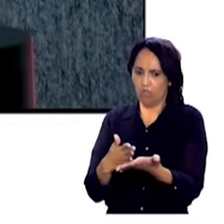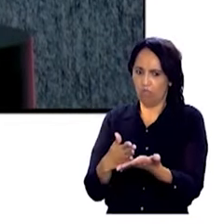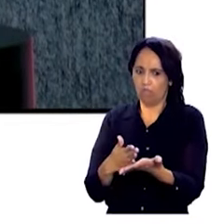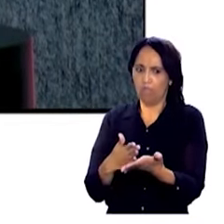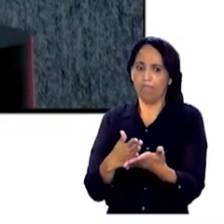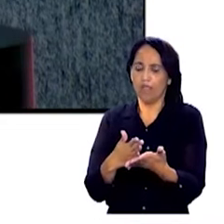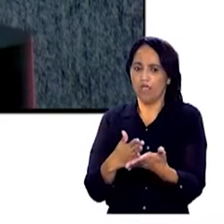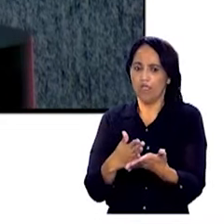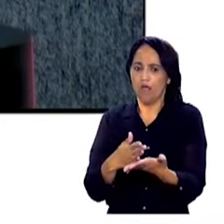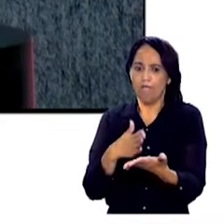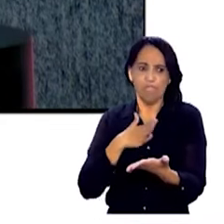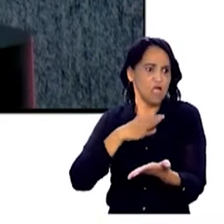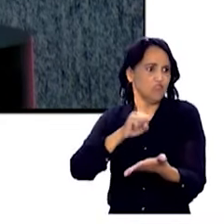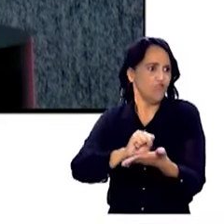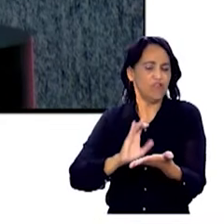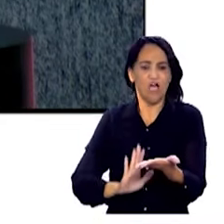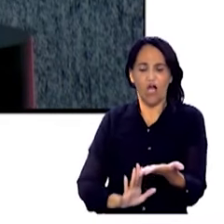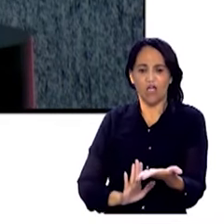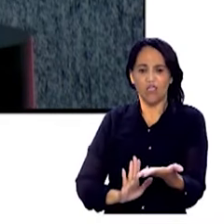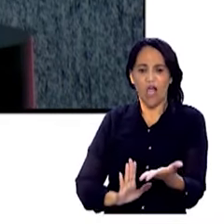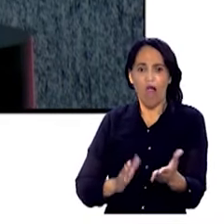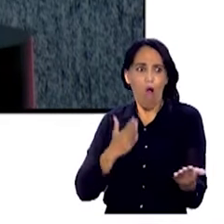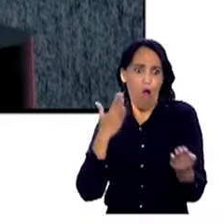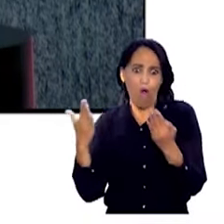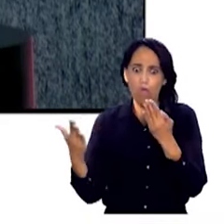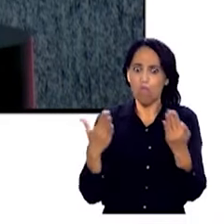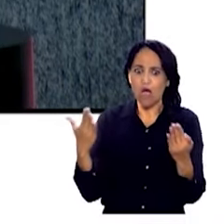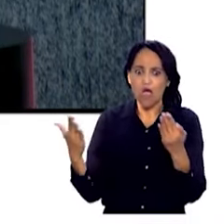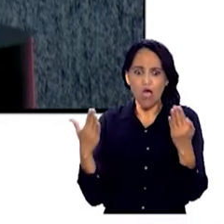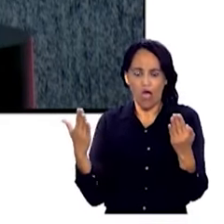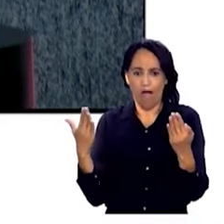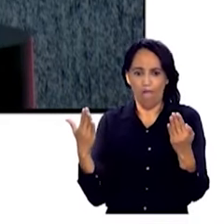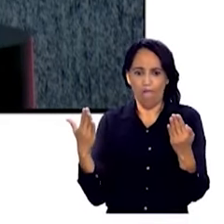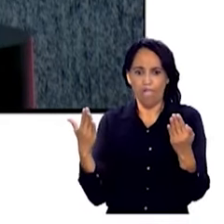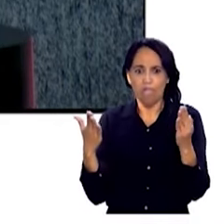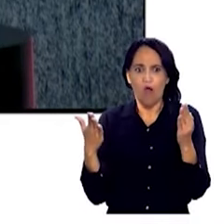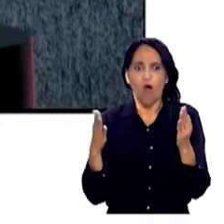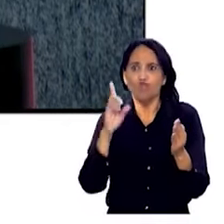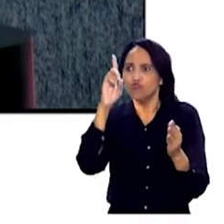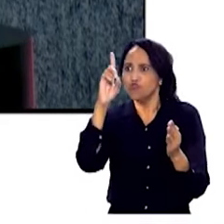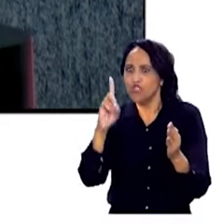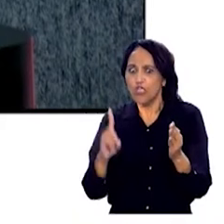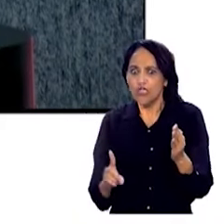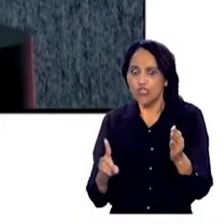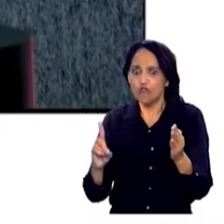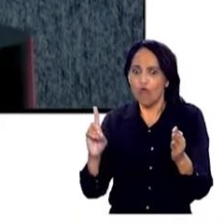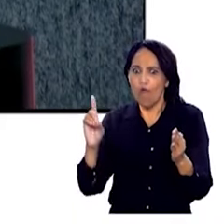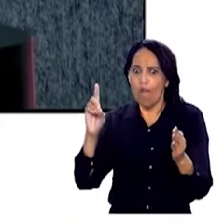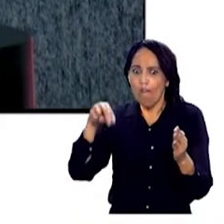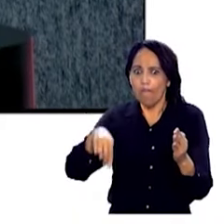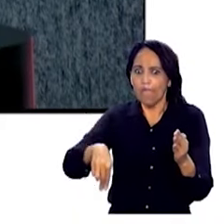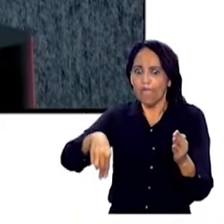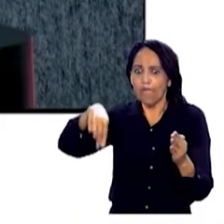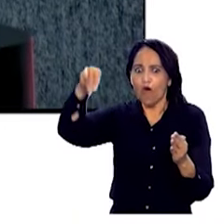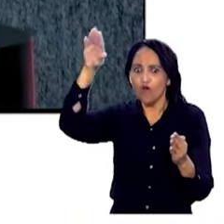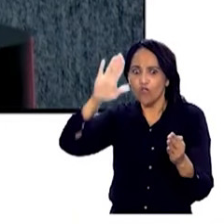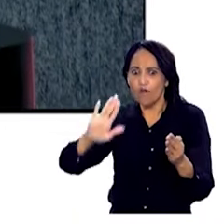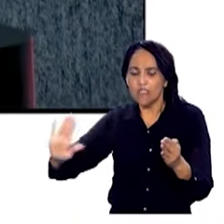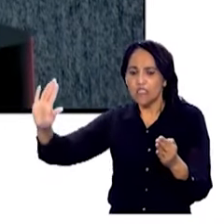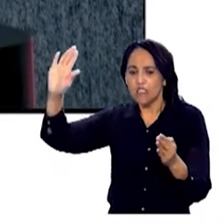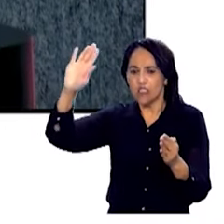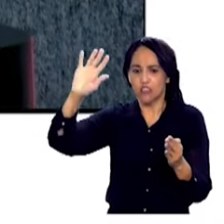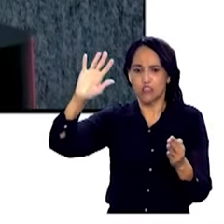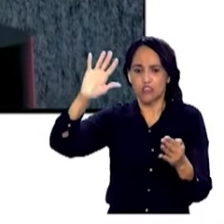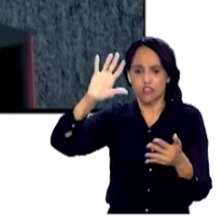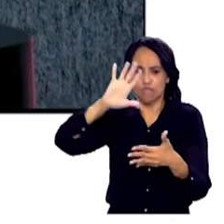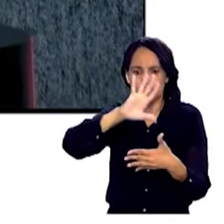A propósito das considerações realizadas sobre o direito Norte sobre o direito do Reino Unido